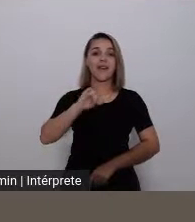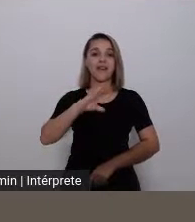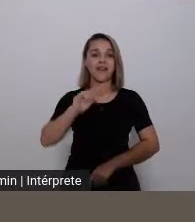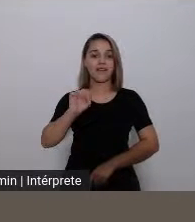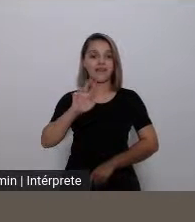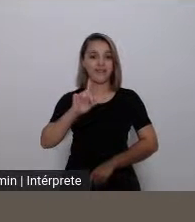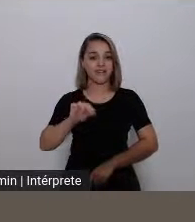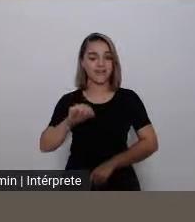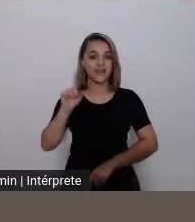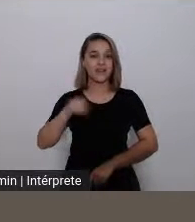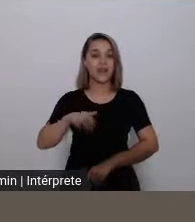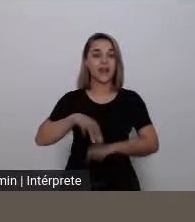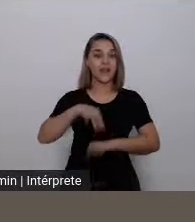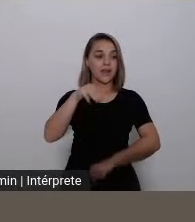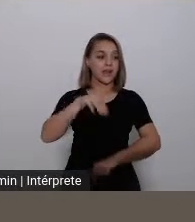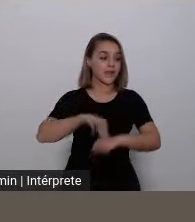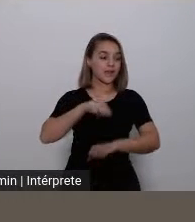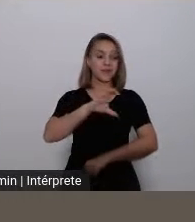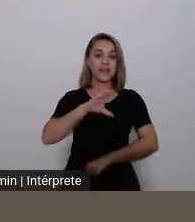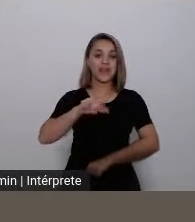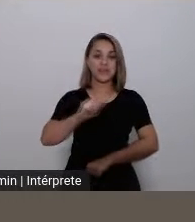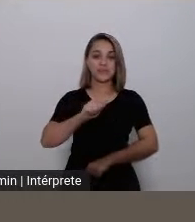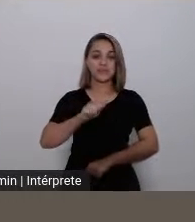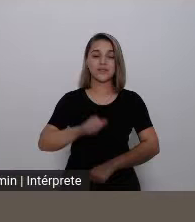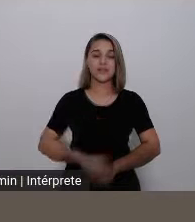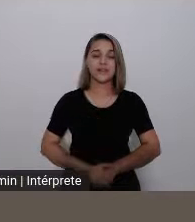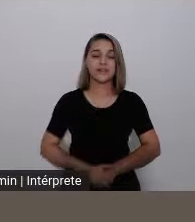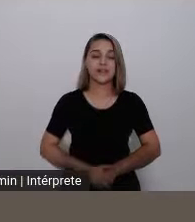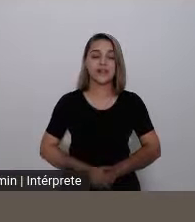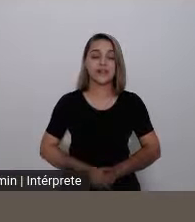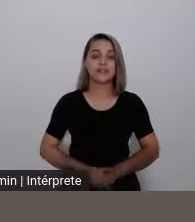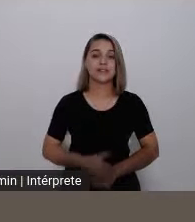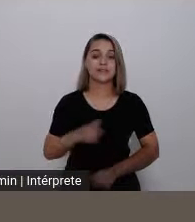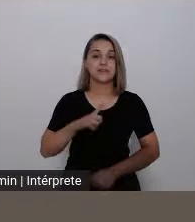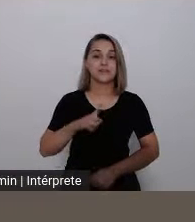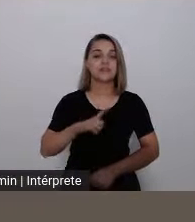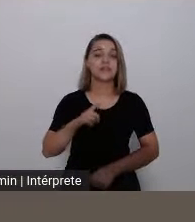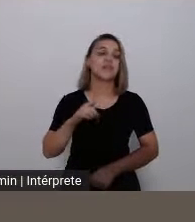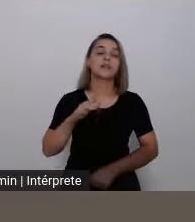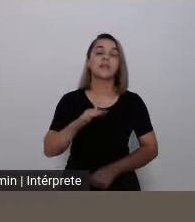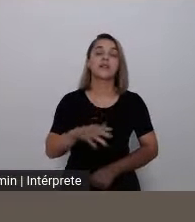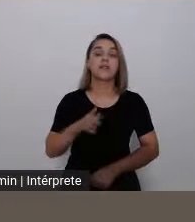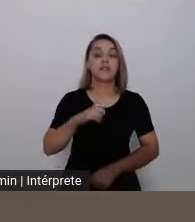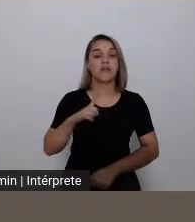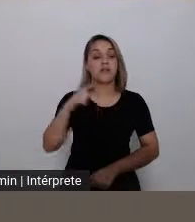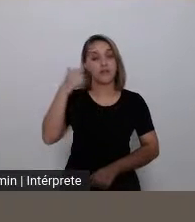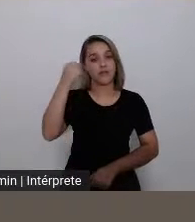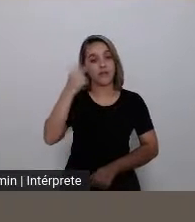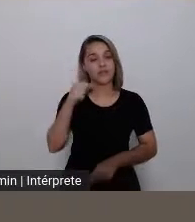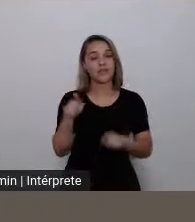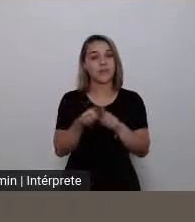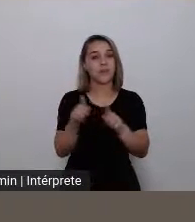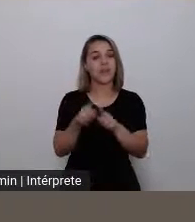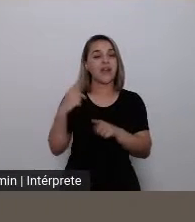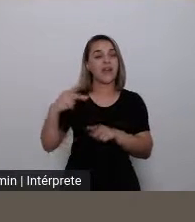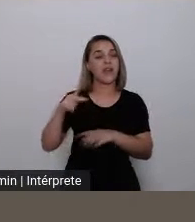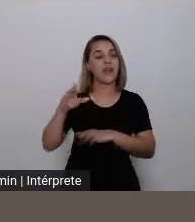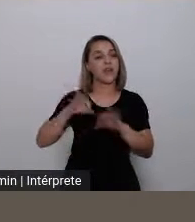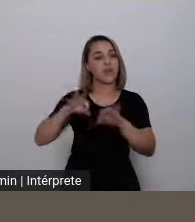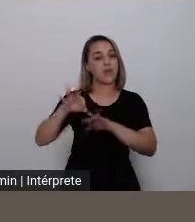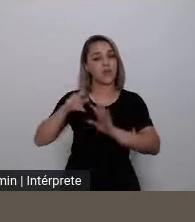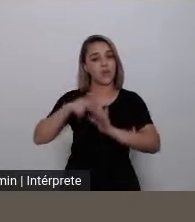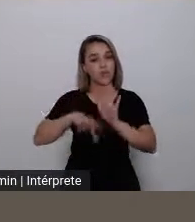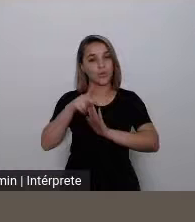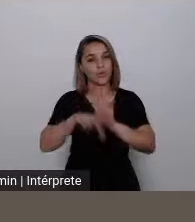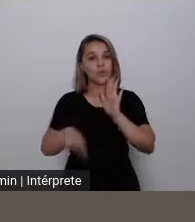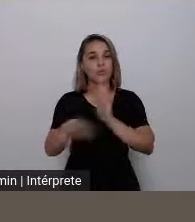mestre pela ECA, da Universidade de São Paulo, e doutorando em História Social na FEFELECHE. Ele responde pelo projeto documental